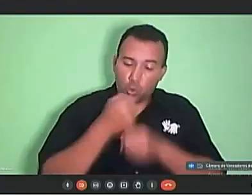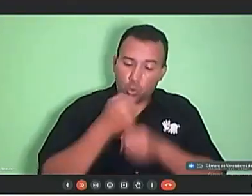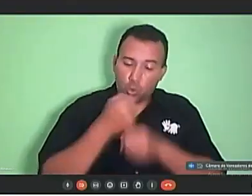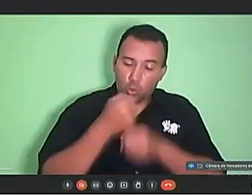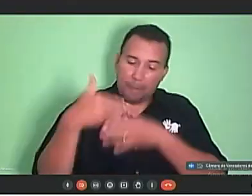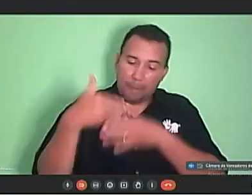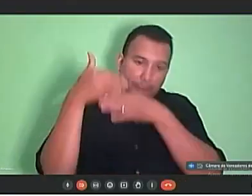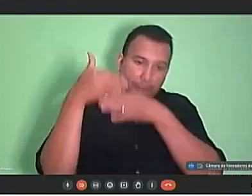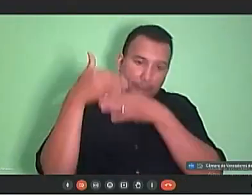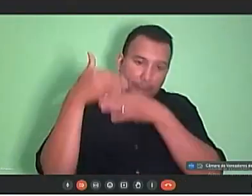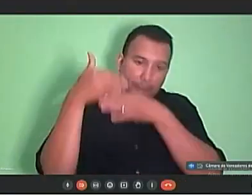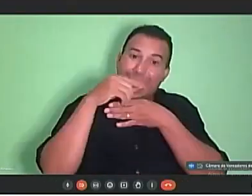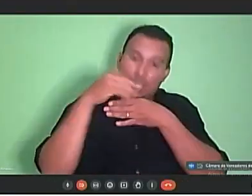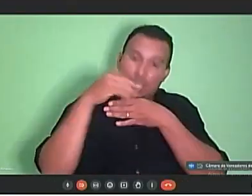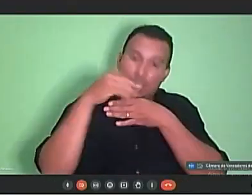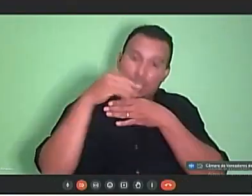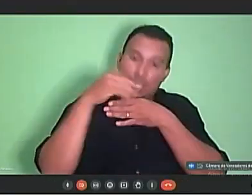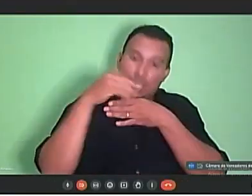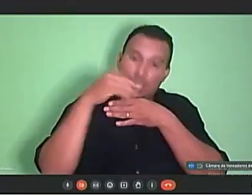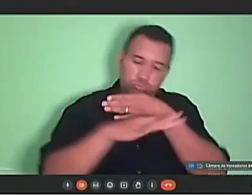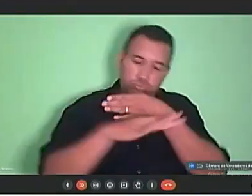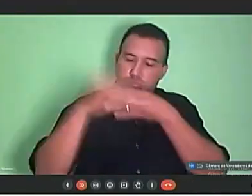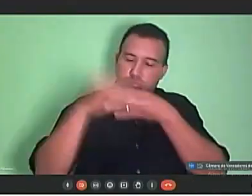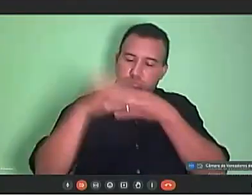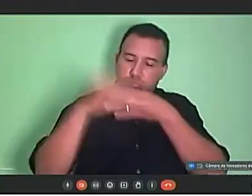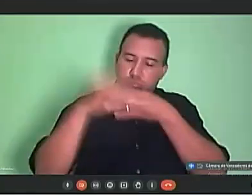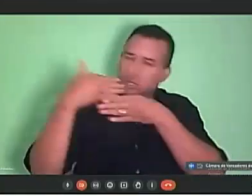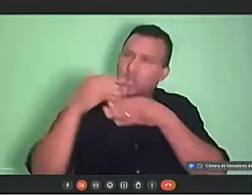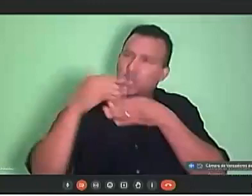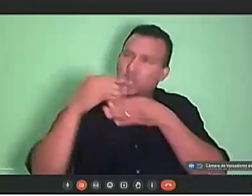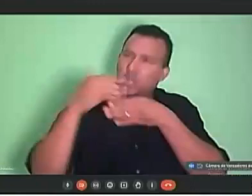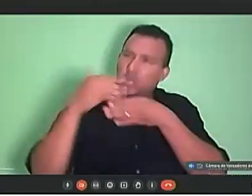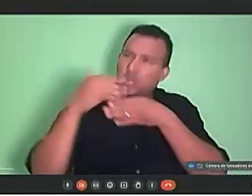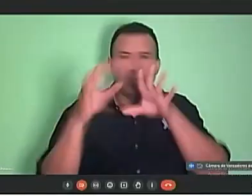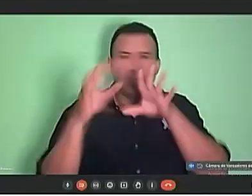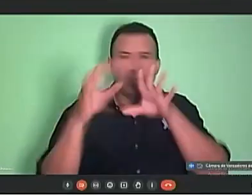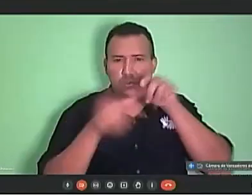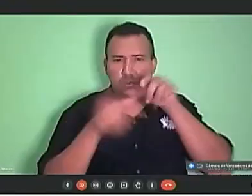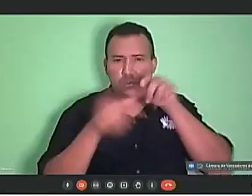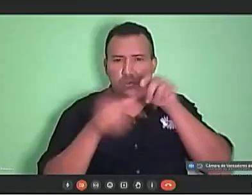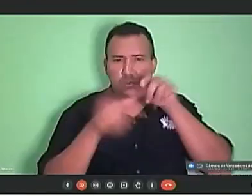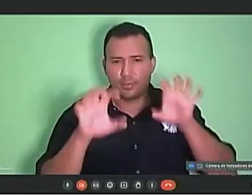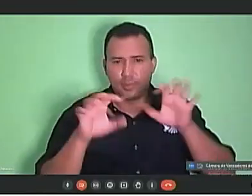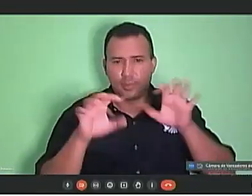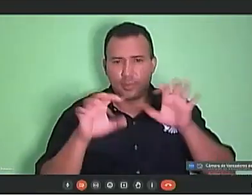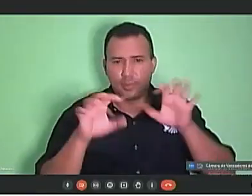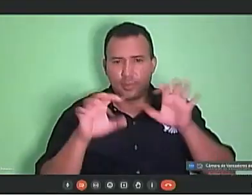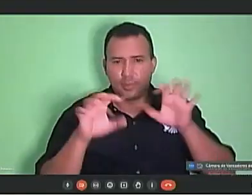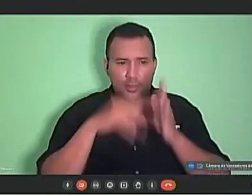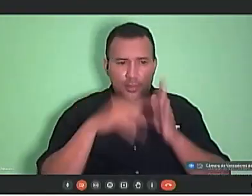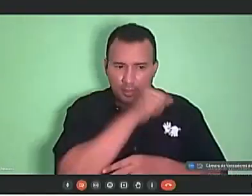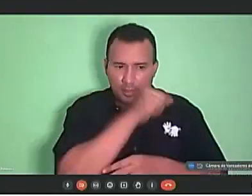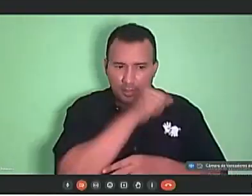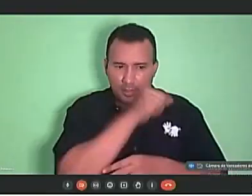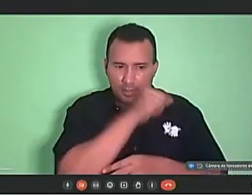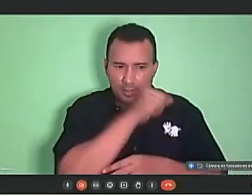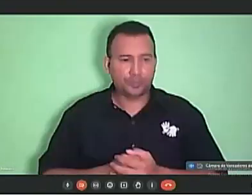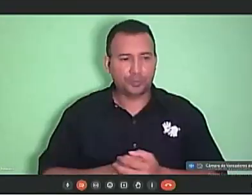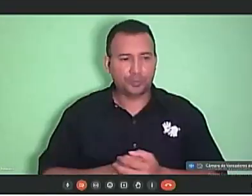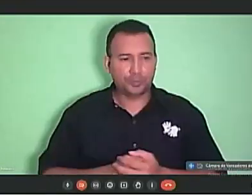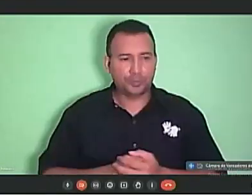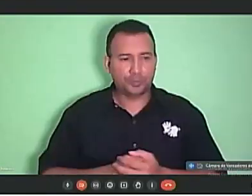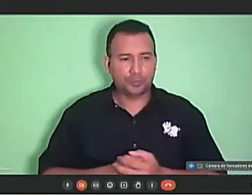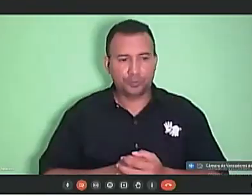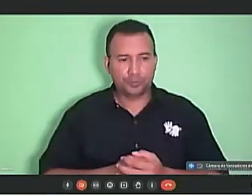de contenção contra enchentes pelo planeta inteiro, né? Então, vou ter que ler rapidinho aqui, senão não vai dar tempo, né? Então, sistema de